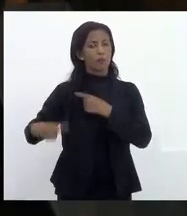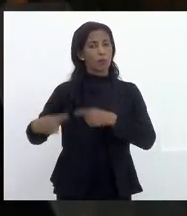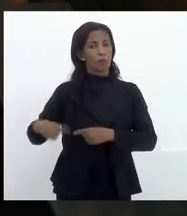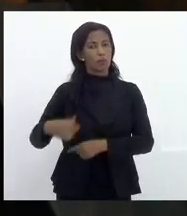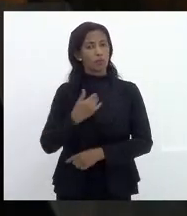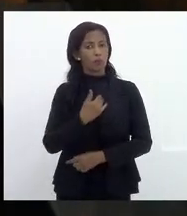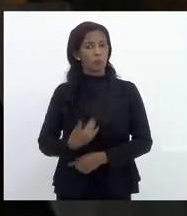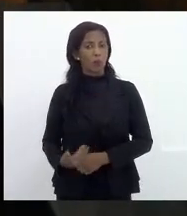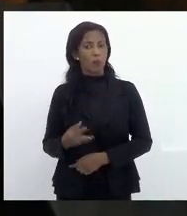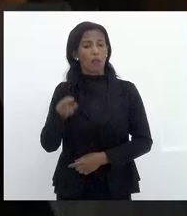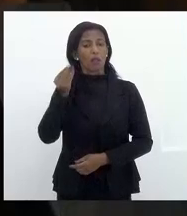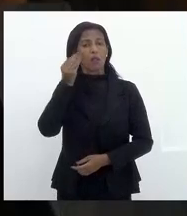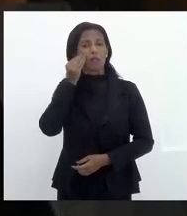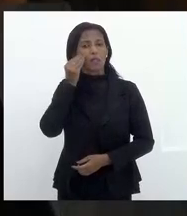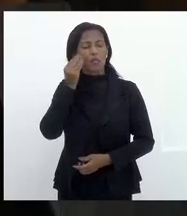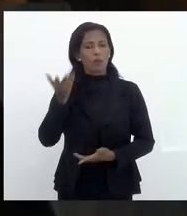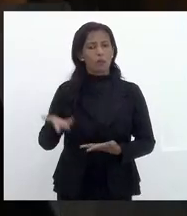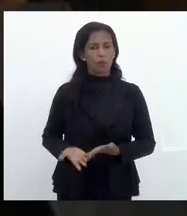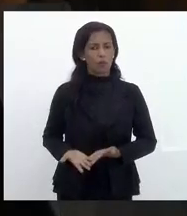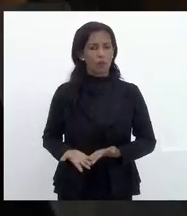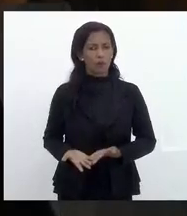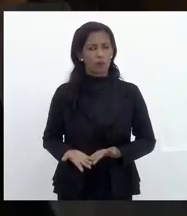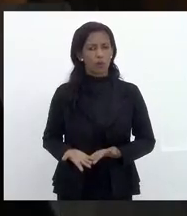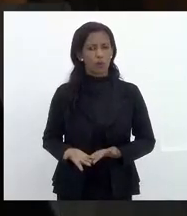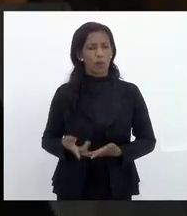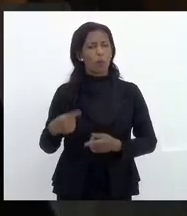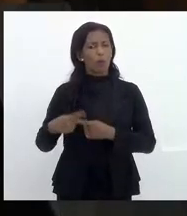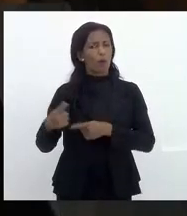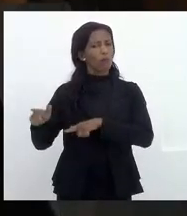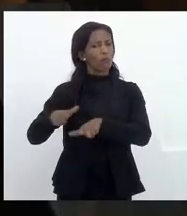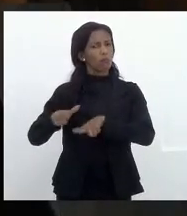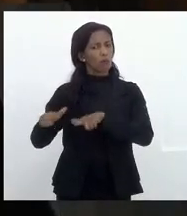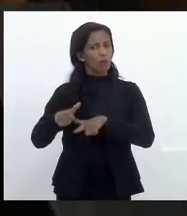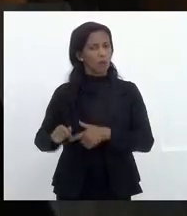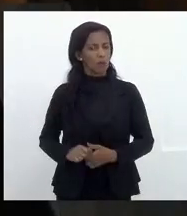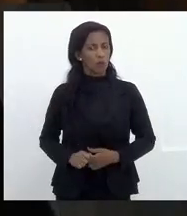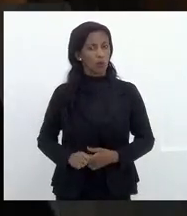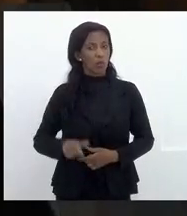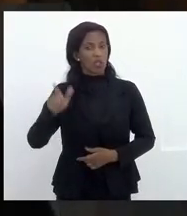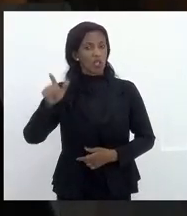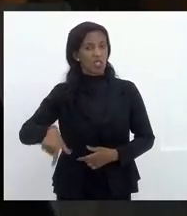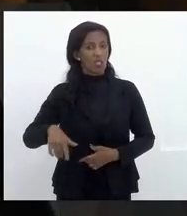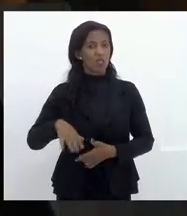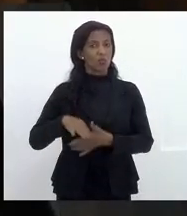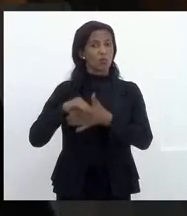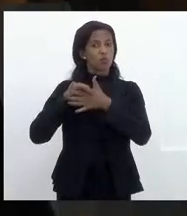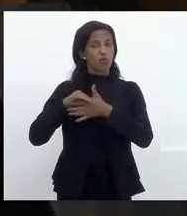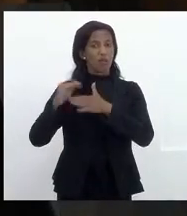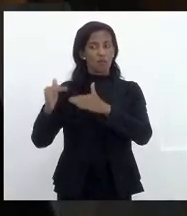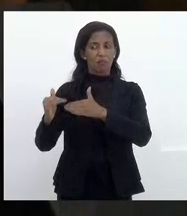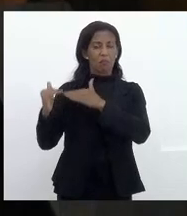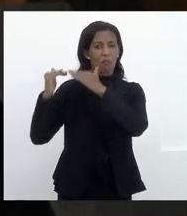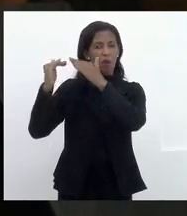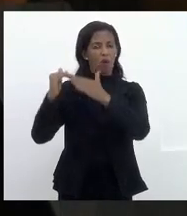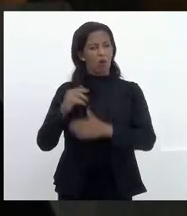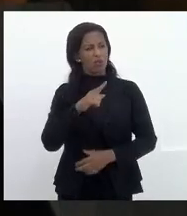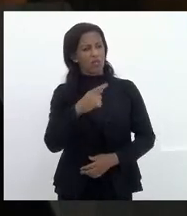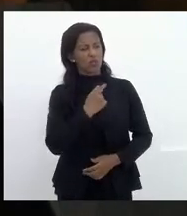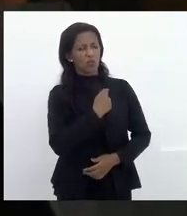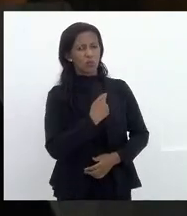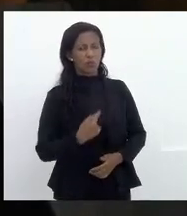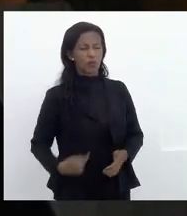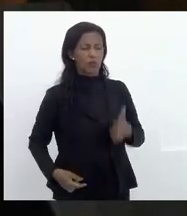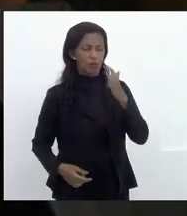políticas públicas da exemplo que que você servidor público e isso serve para o chefe maior da nossa nação se é para o nosso